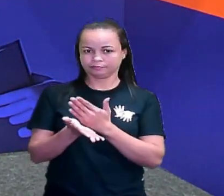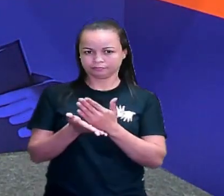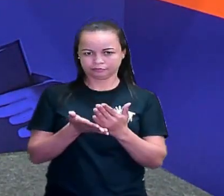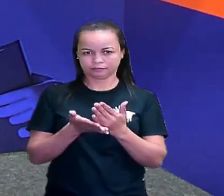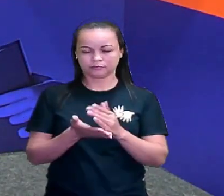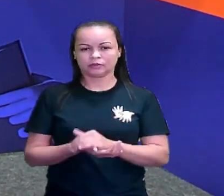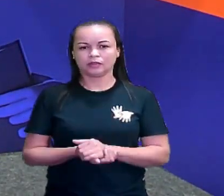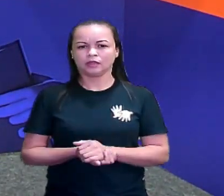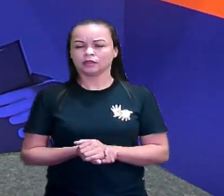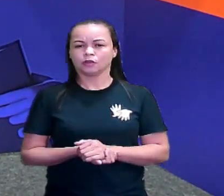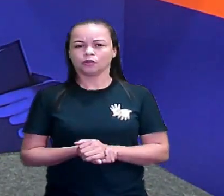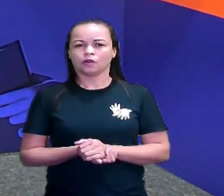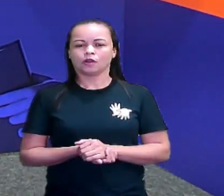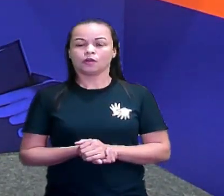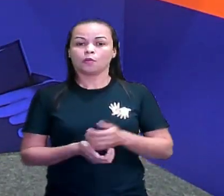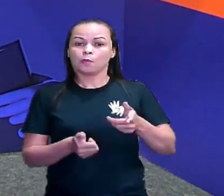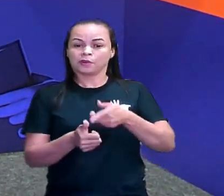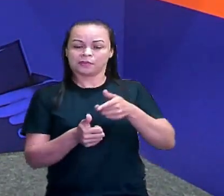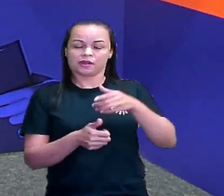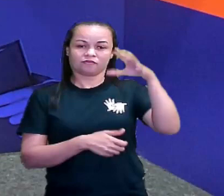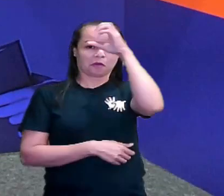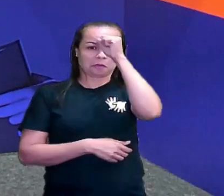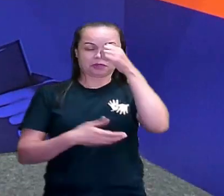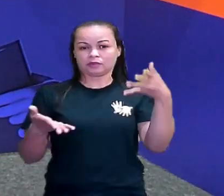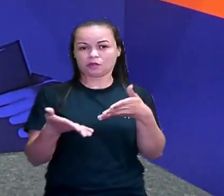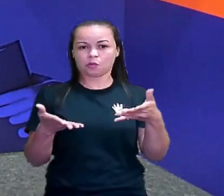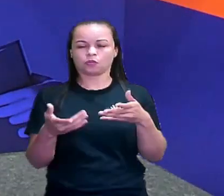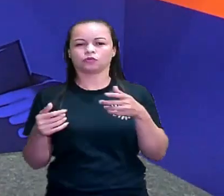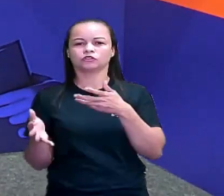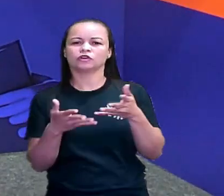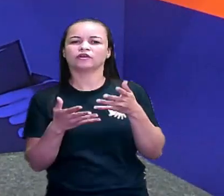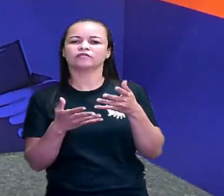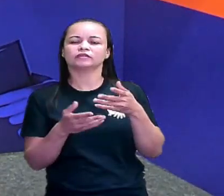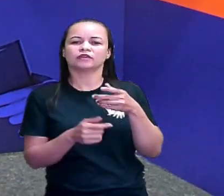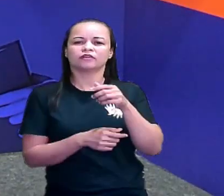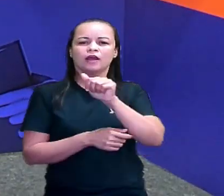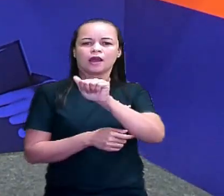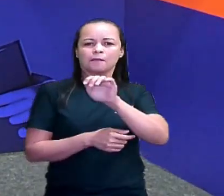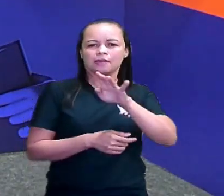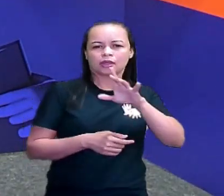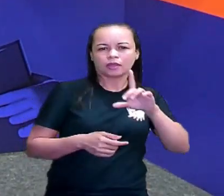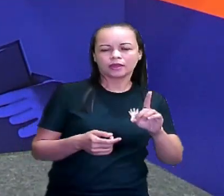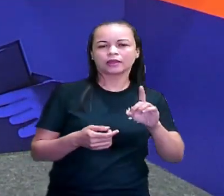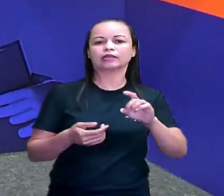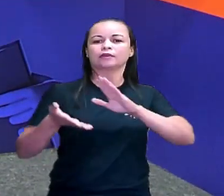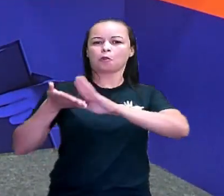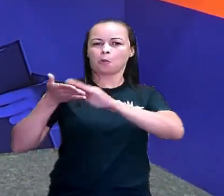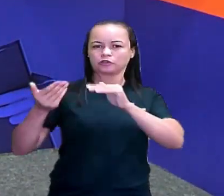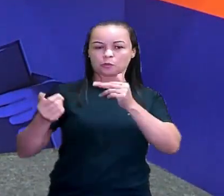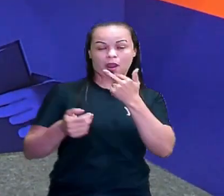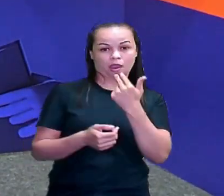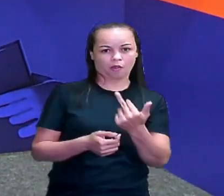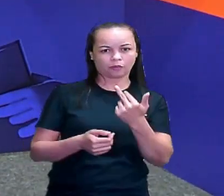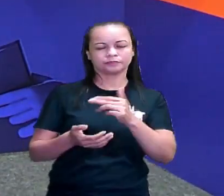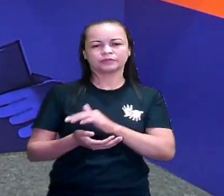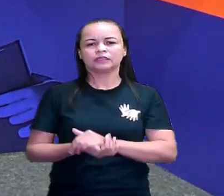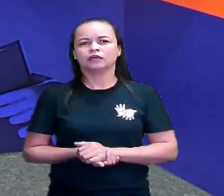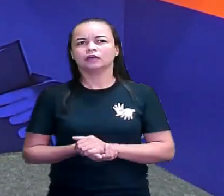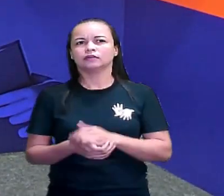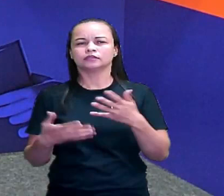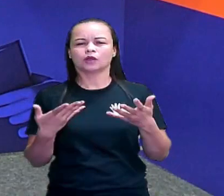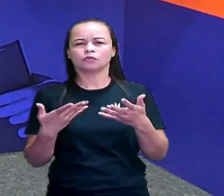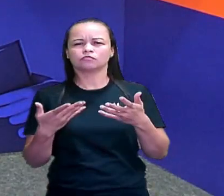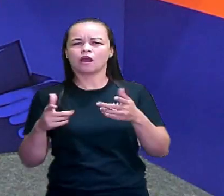coisa que a gente vai aprender hoje é a pronunciar o alfabeto em língua espanhola. Algumas letras